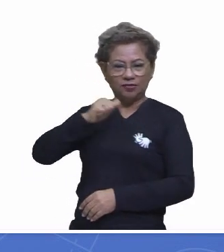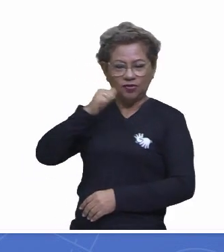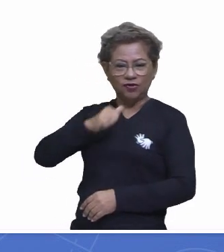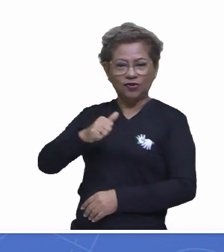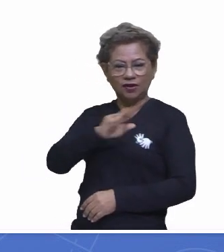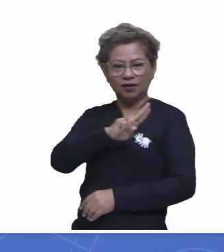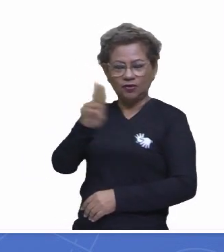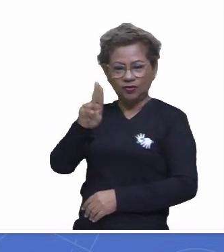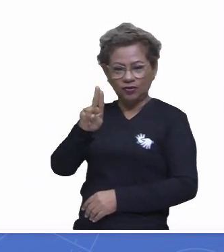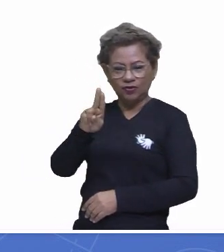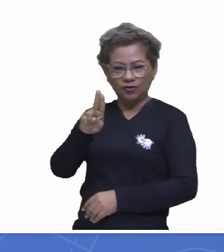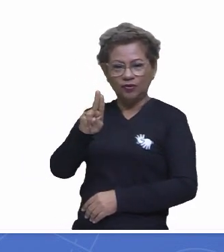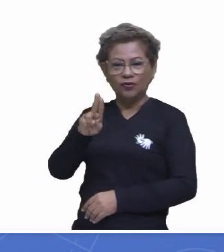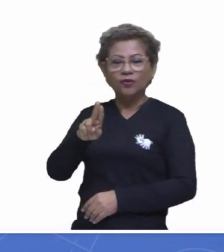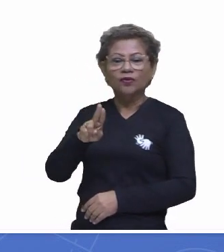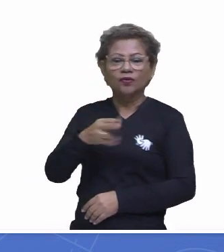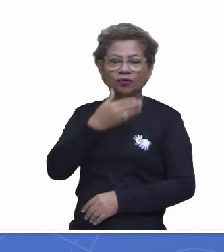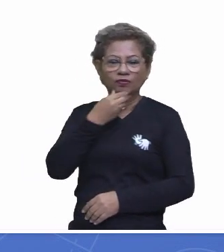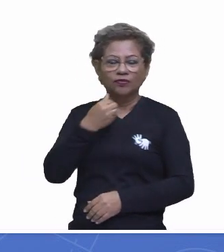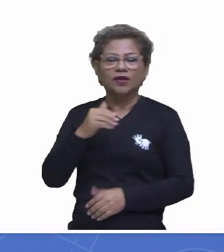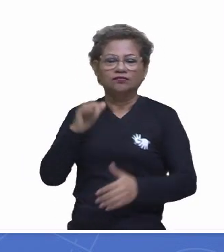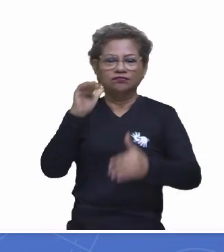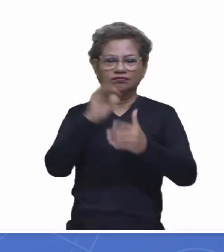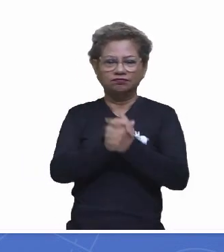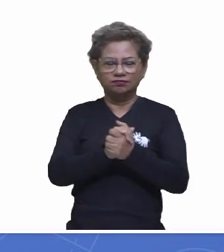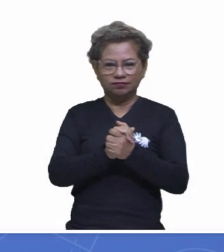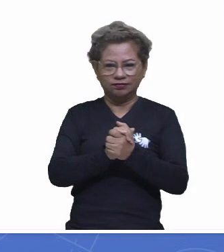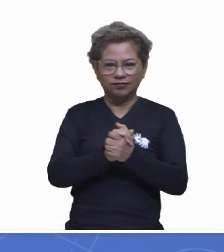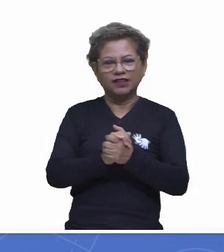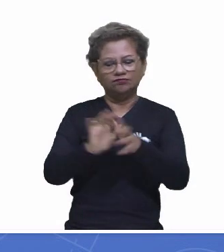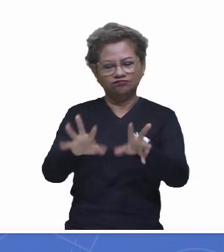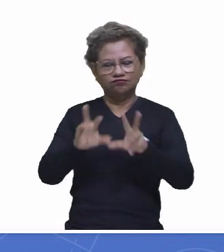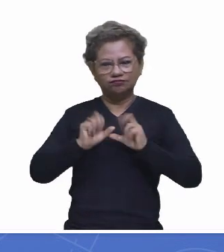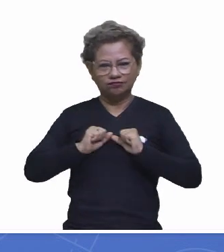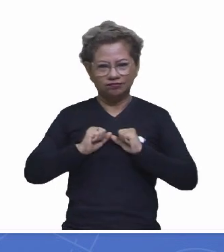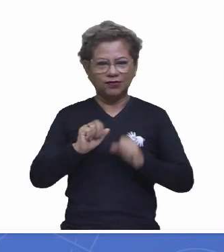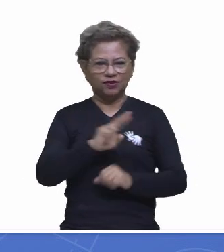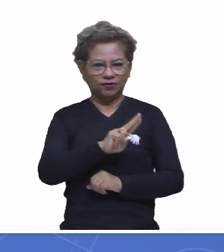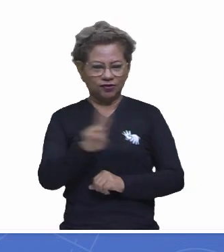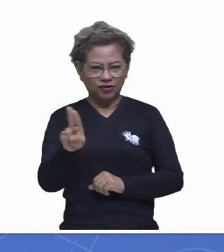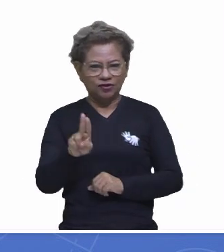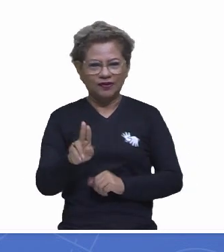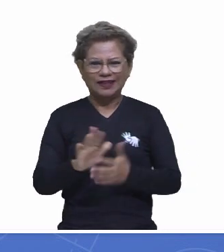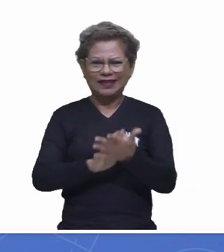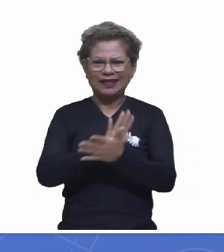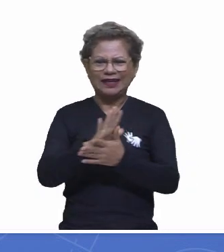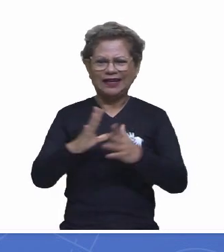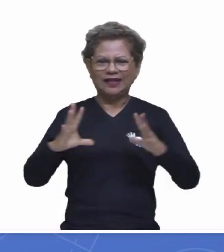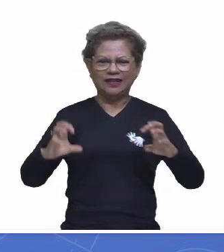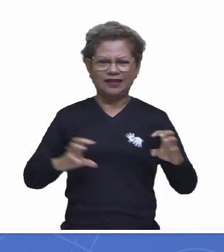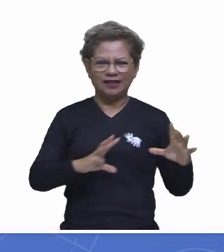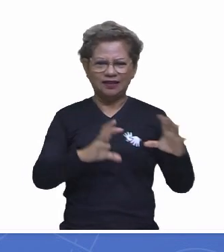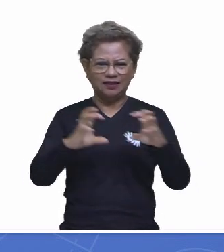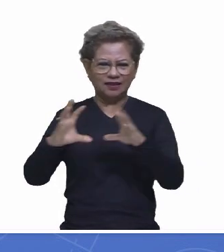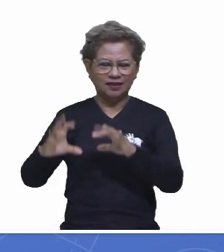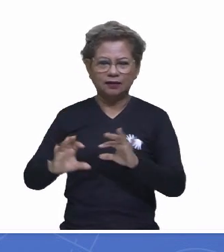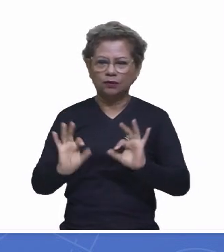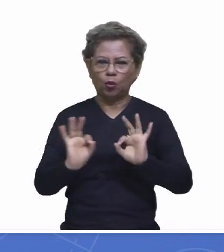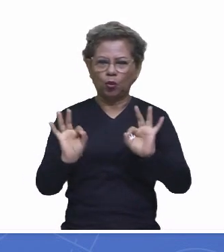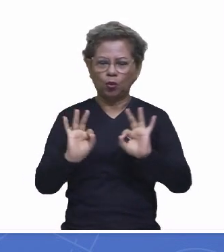O importante é a pessoa tomar posse do nome e não ficar brigando com ele.